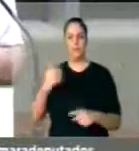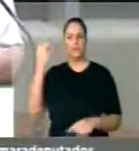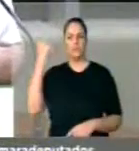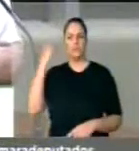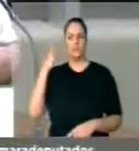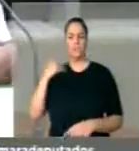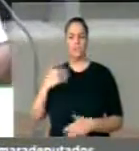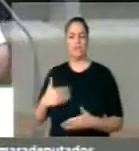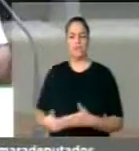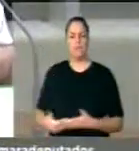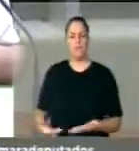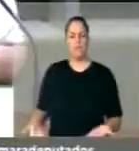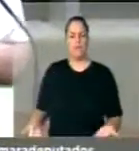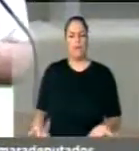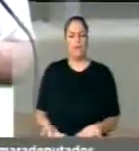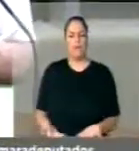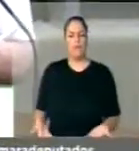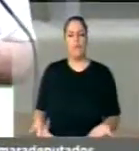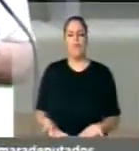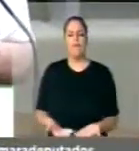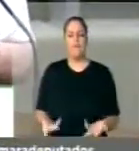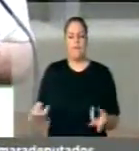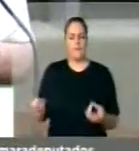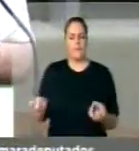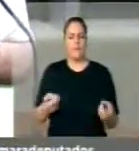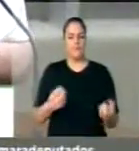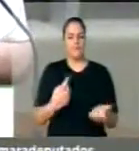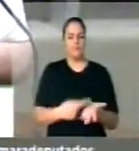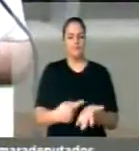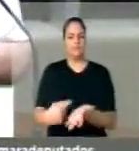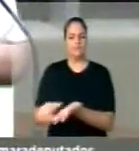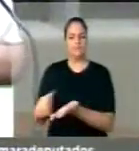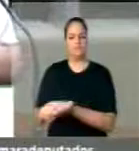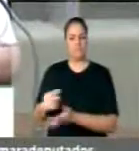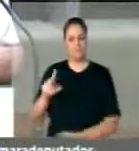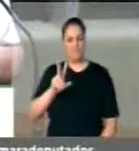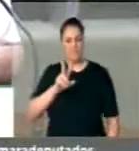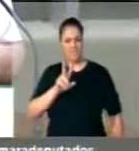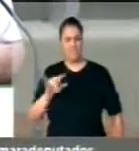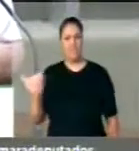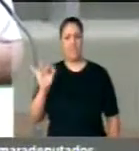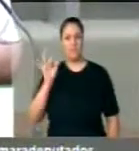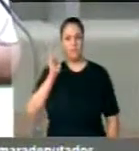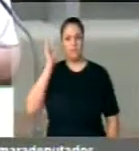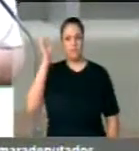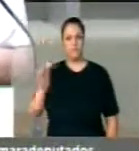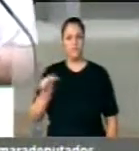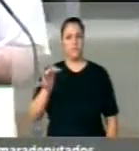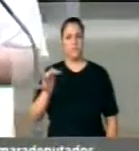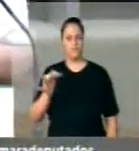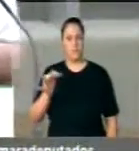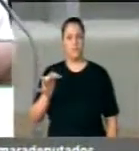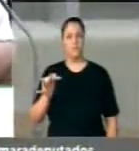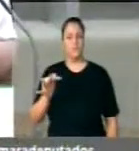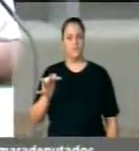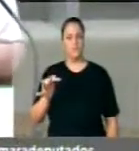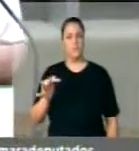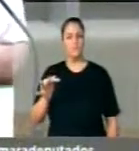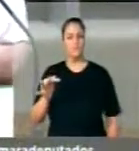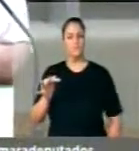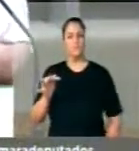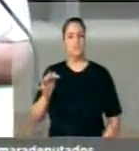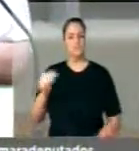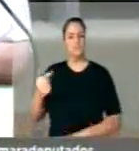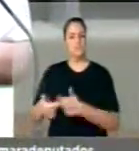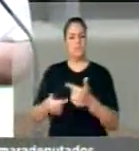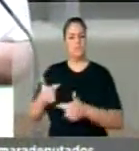dias, levarão os partidos políticos e suas respectivas bancadas à situação contraditória